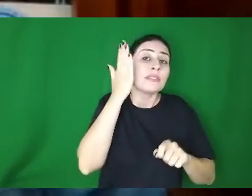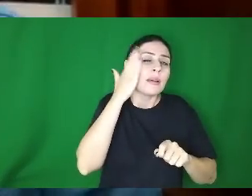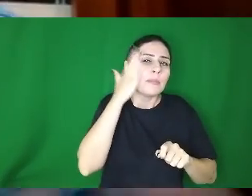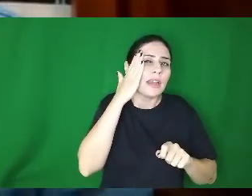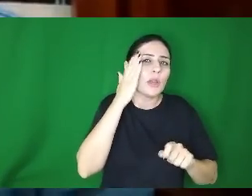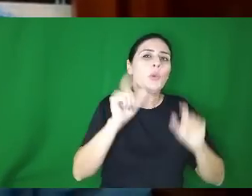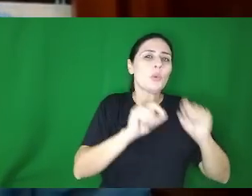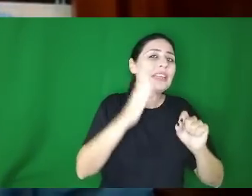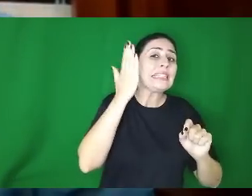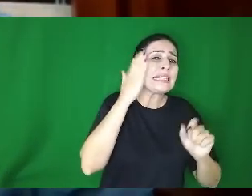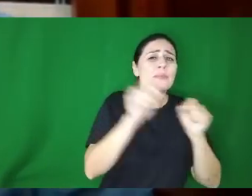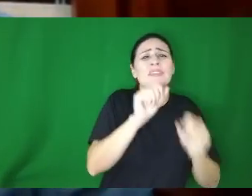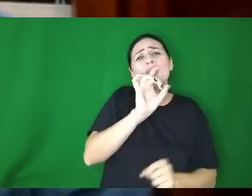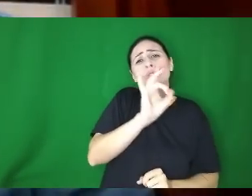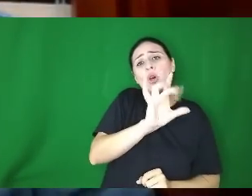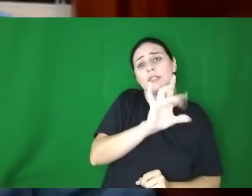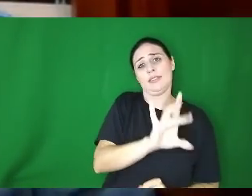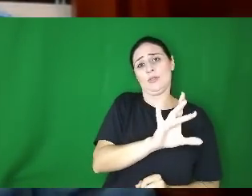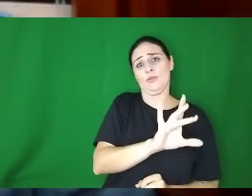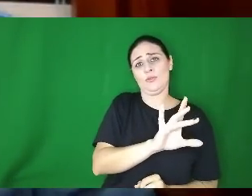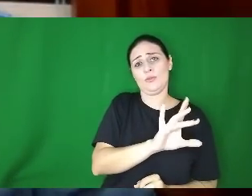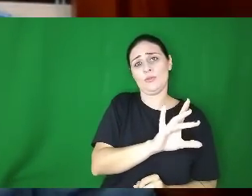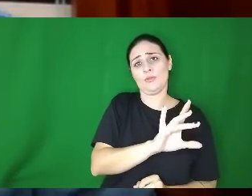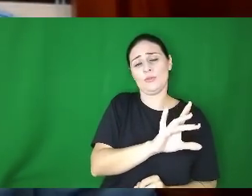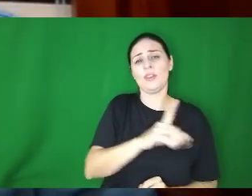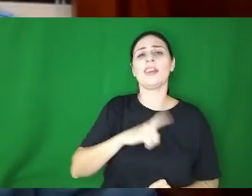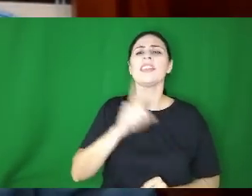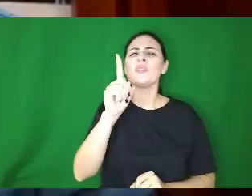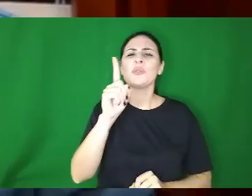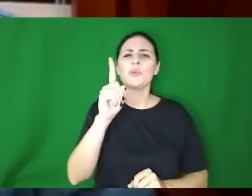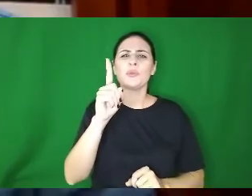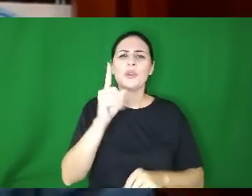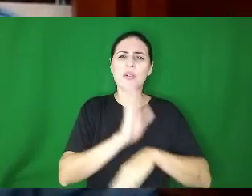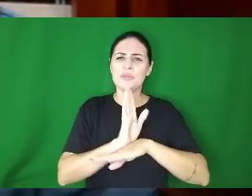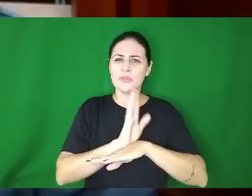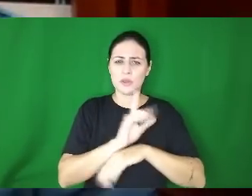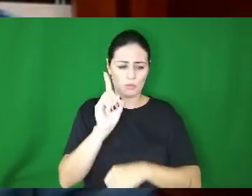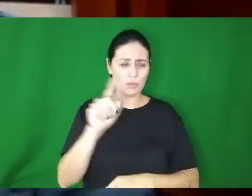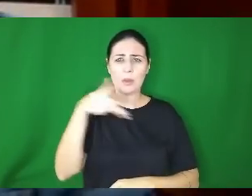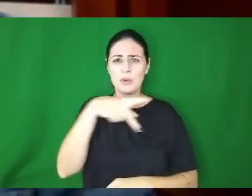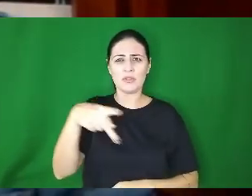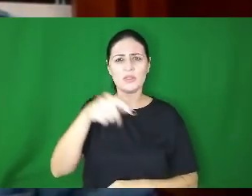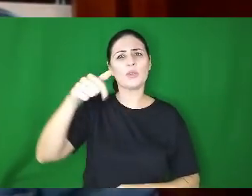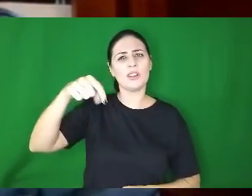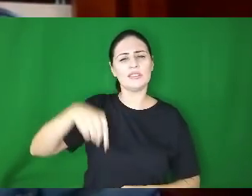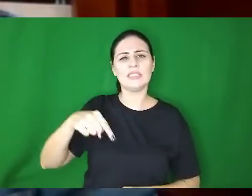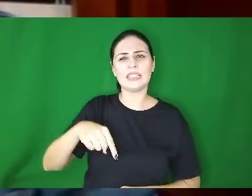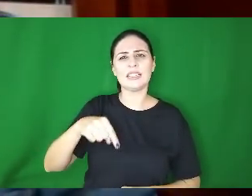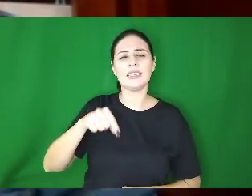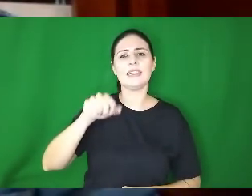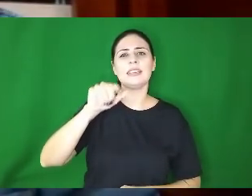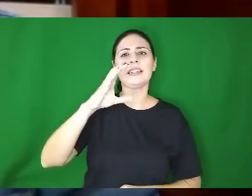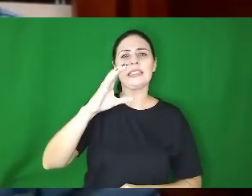e álcool gel. Gente, faz um ano que nós estamos ouvindo isso e não dá para desistir. A gente, toda vez que vê um médico, alguém da saúde, alguém